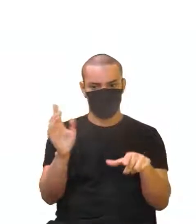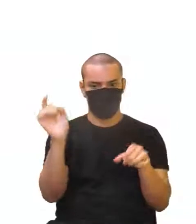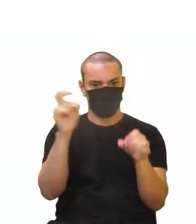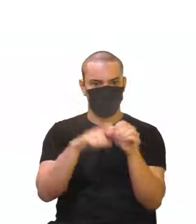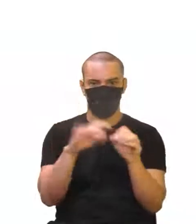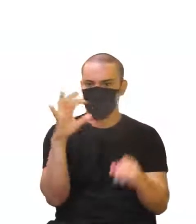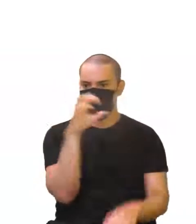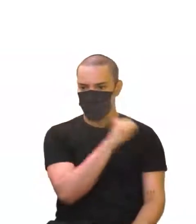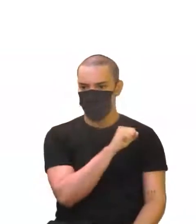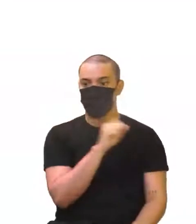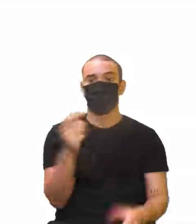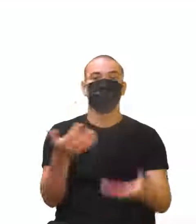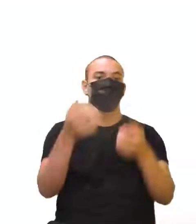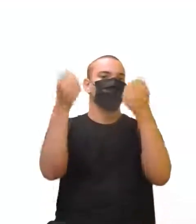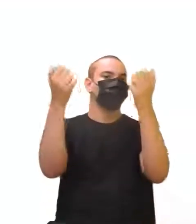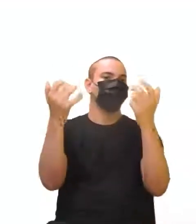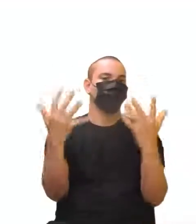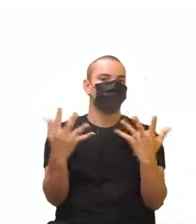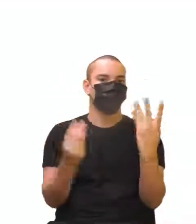então. Falar dos eventos